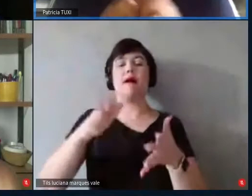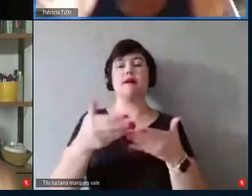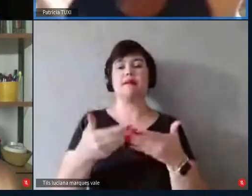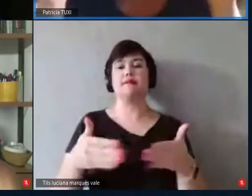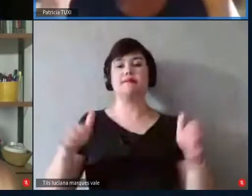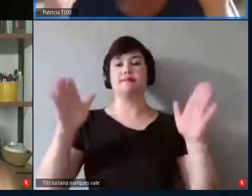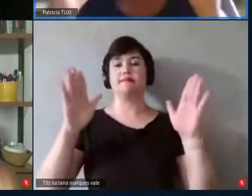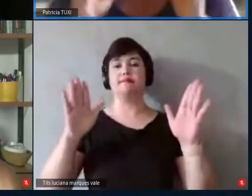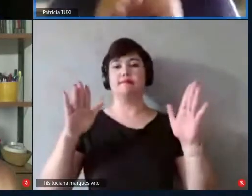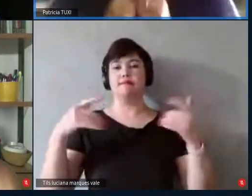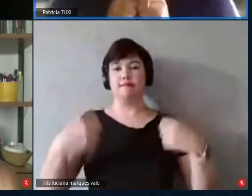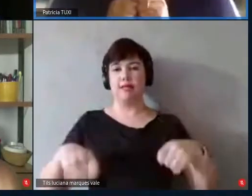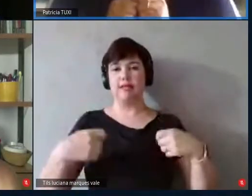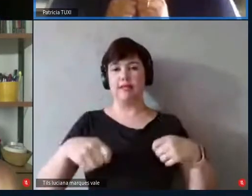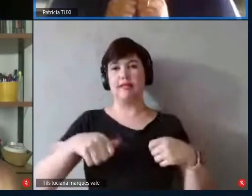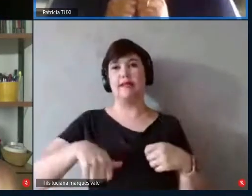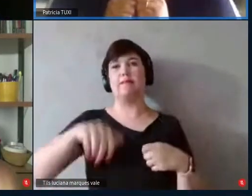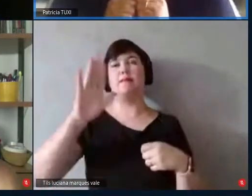área que precisa de mais